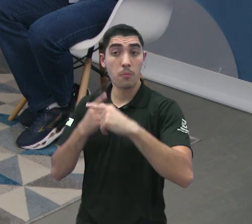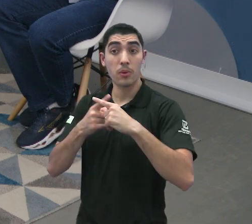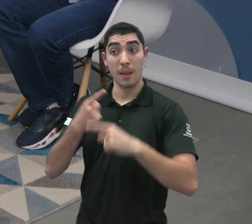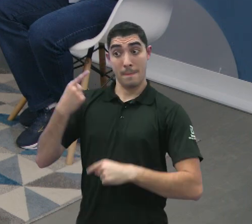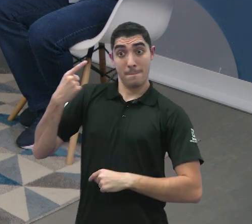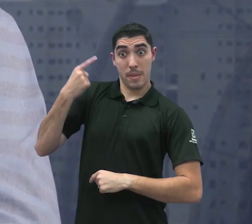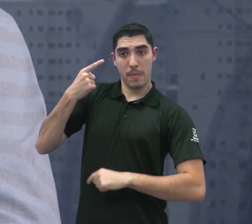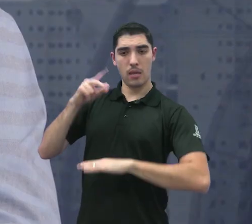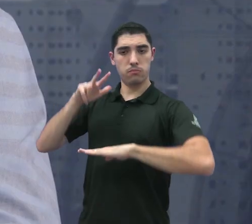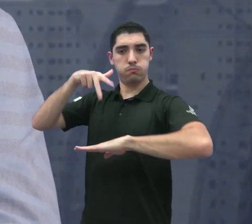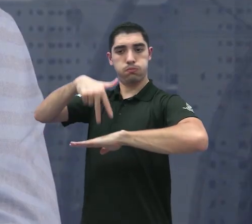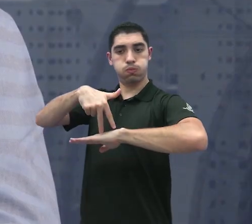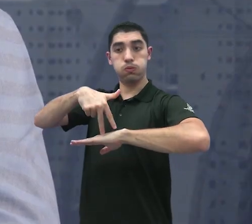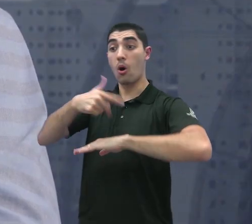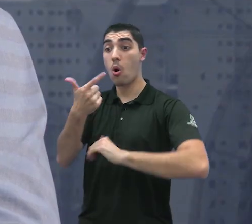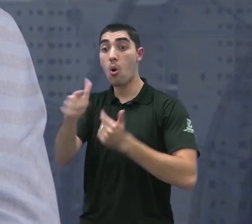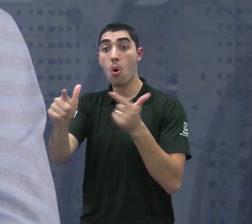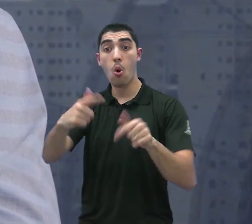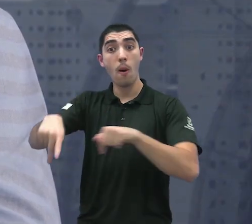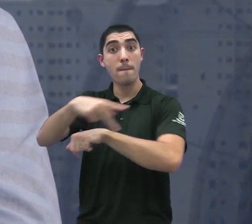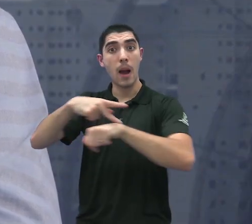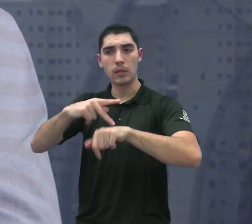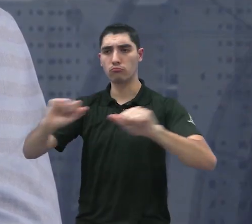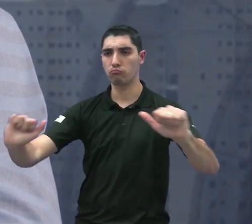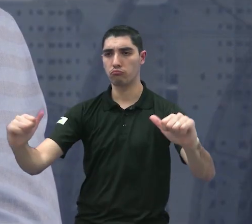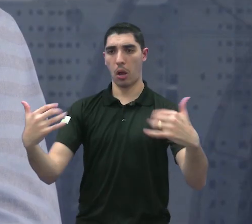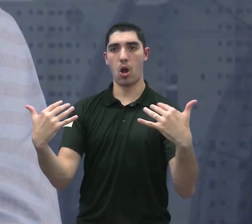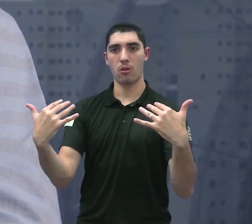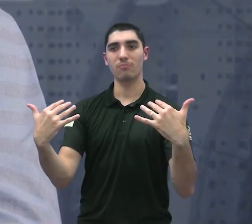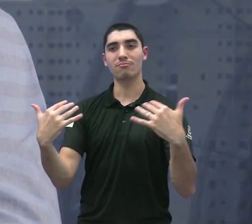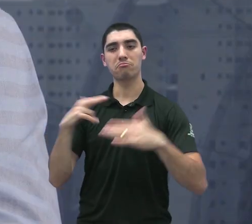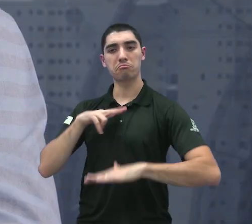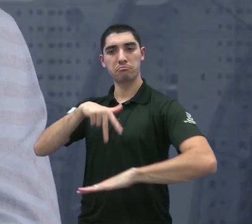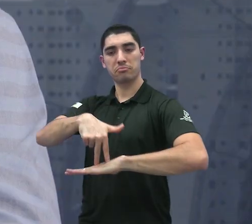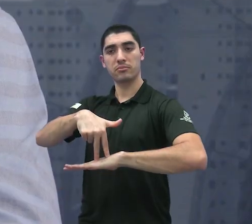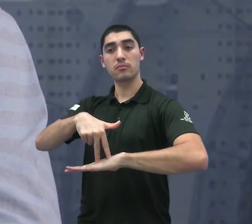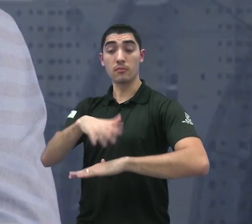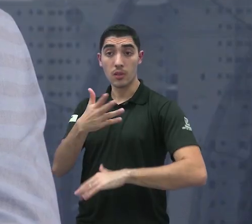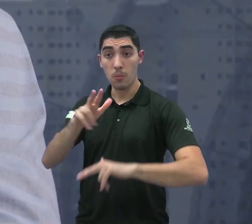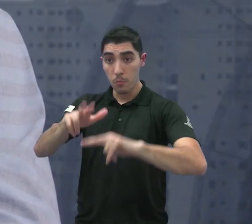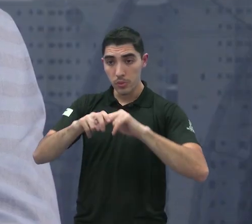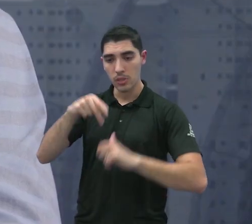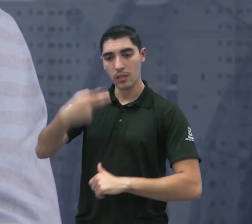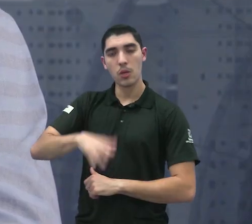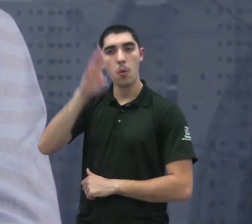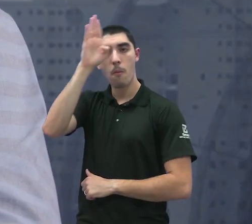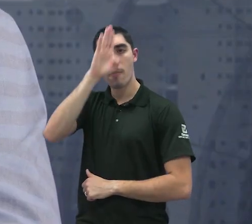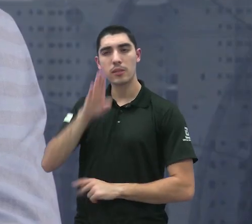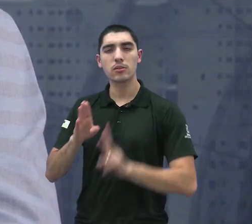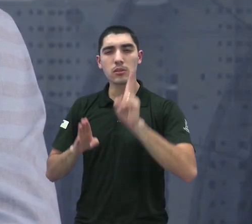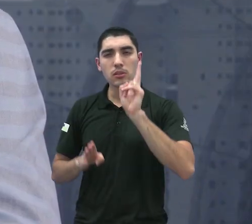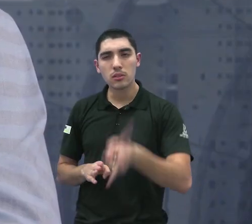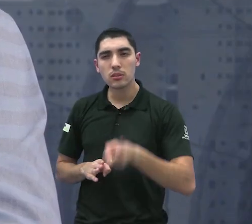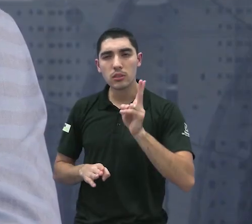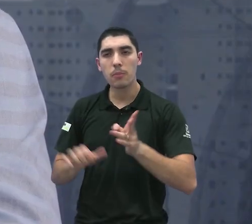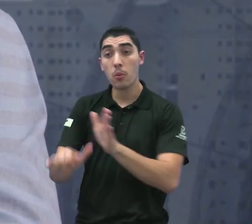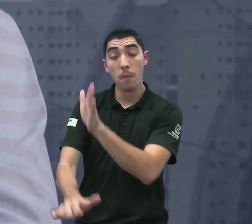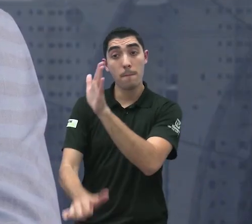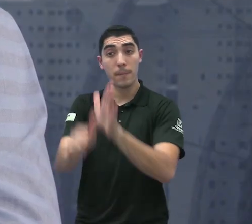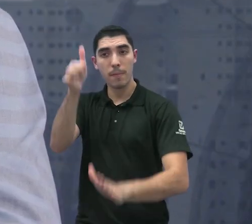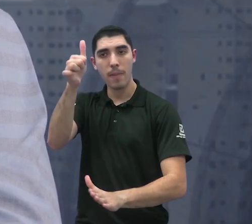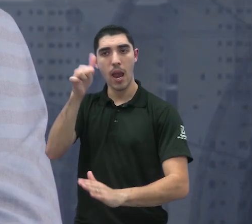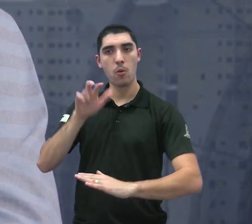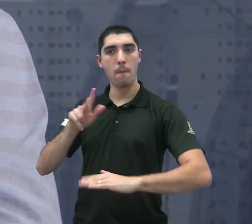mais escutada, a mais ouvida, não é? A história do porquê o Brasil ele é o primeiro país a falar na Assembleia Geral da